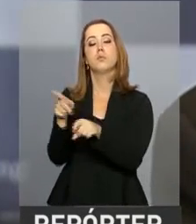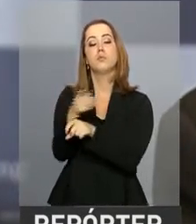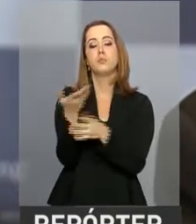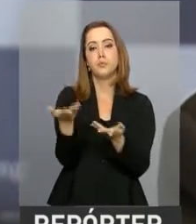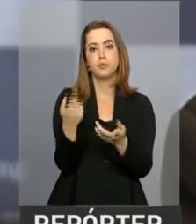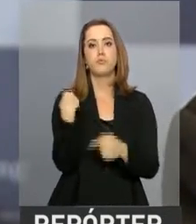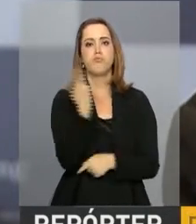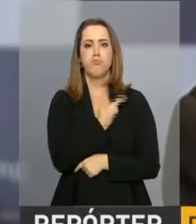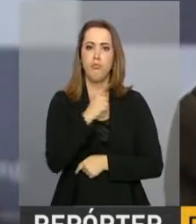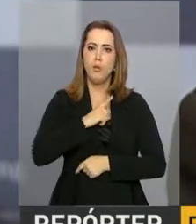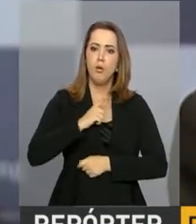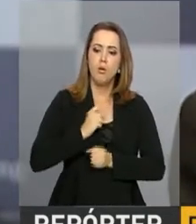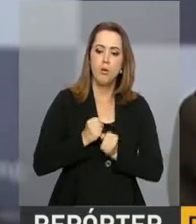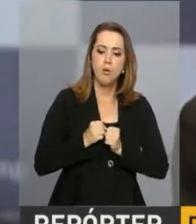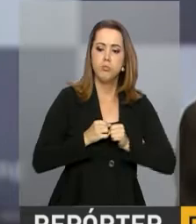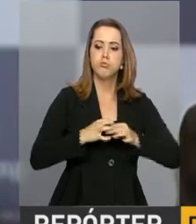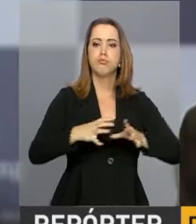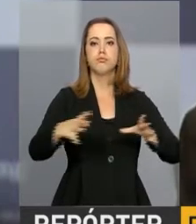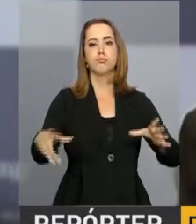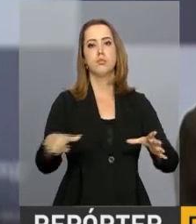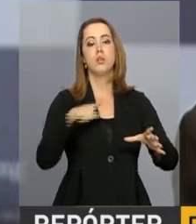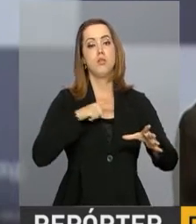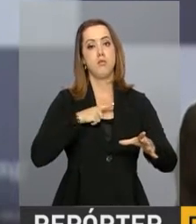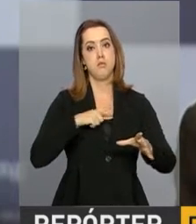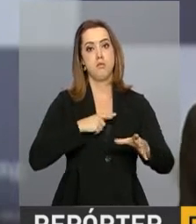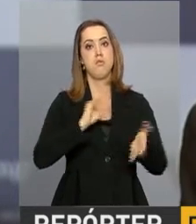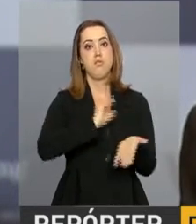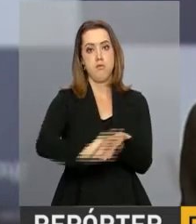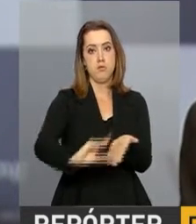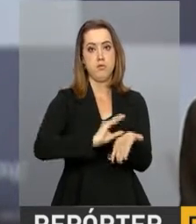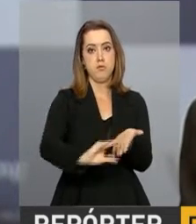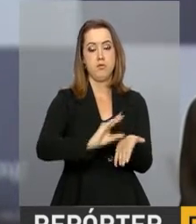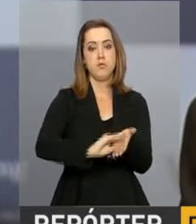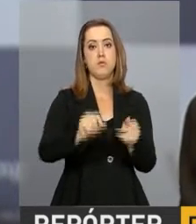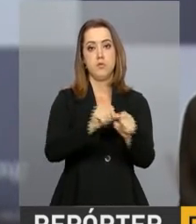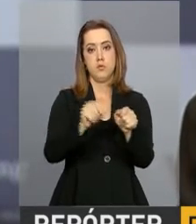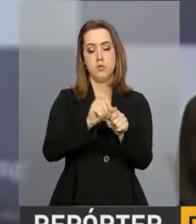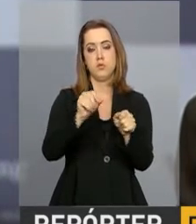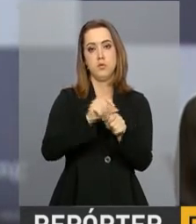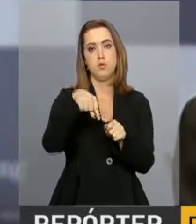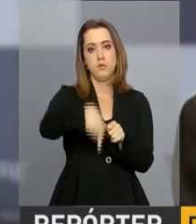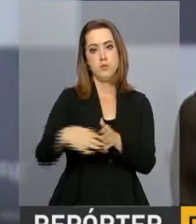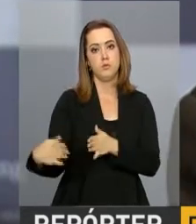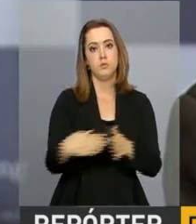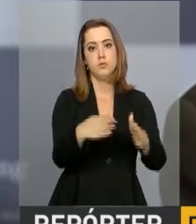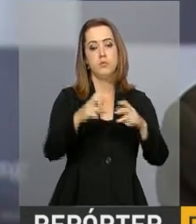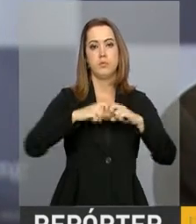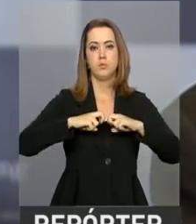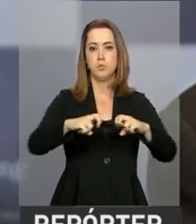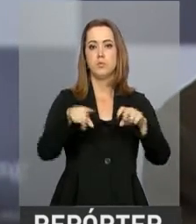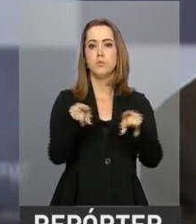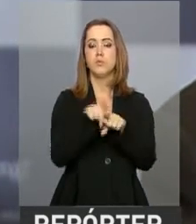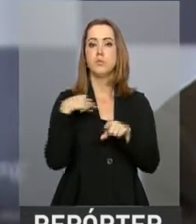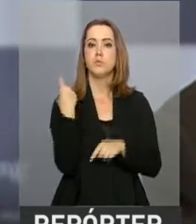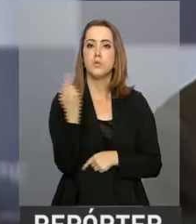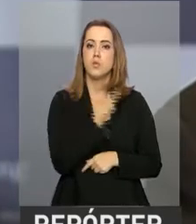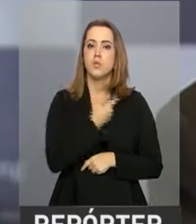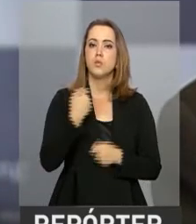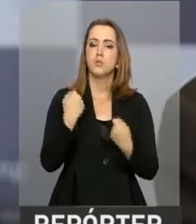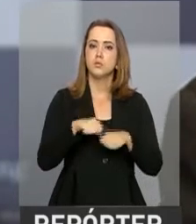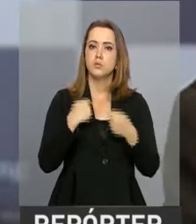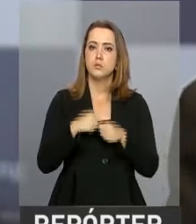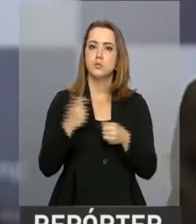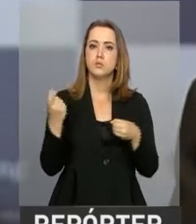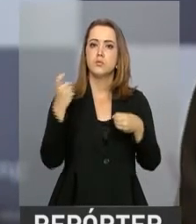grandes investimentos a fazer, especialmente em ferrovias, que vão baratear o custo do transporte. Temos que